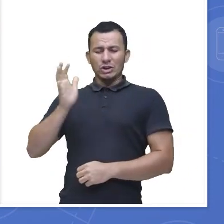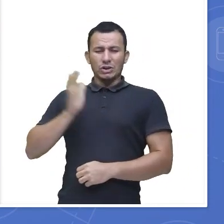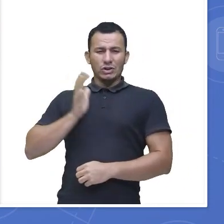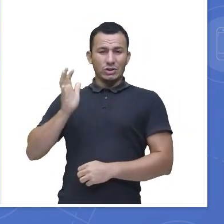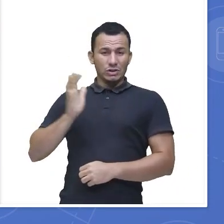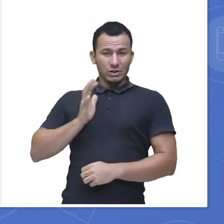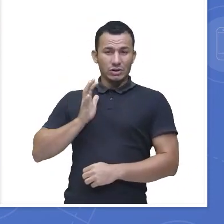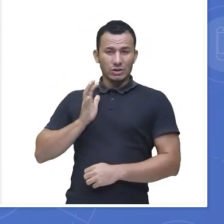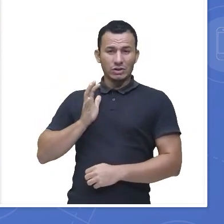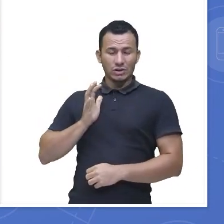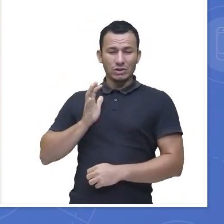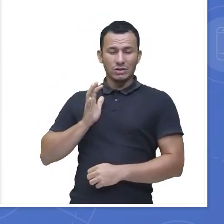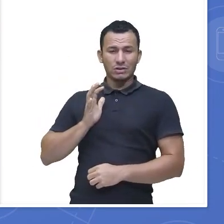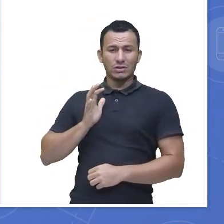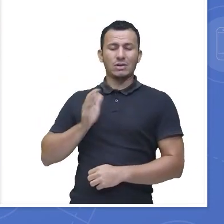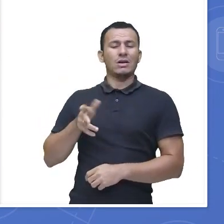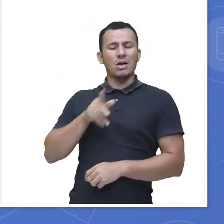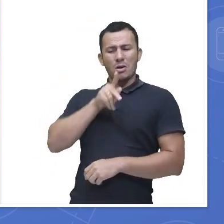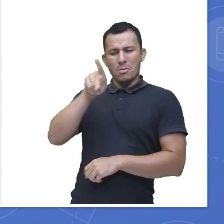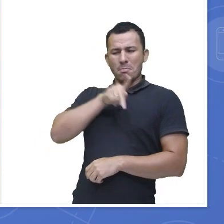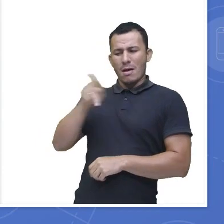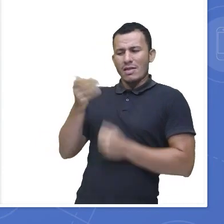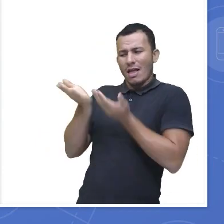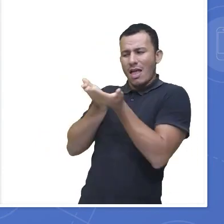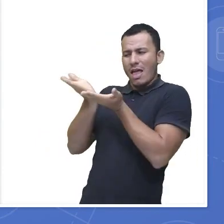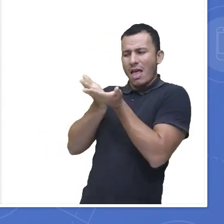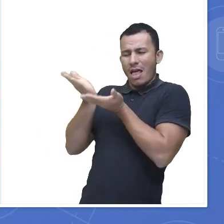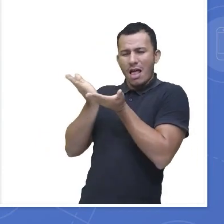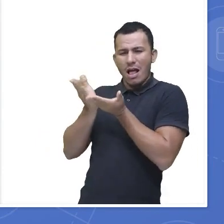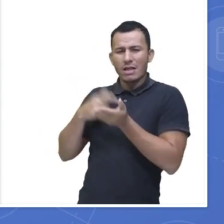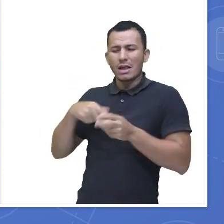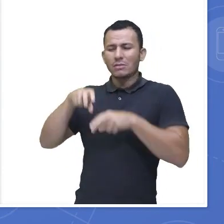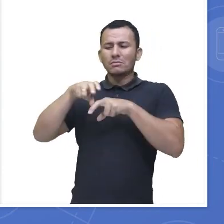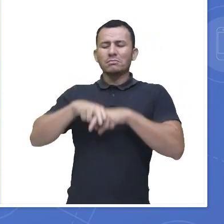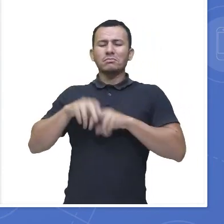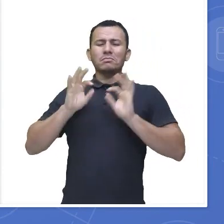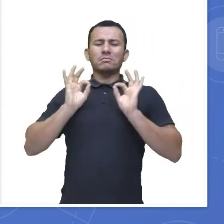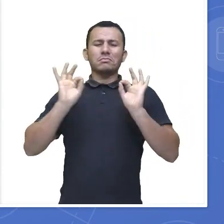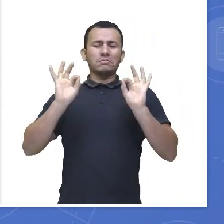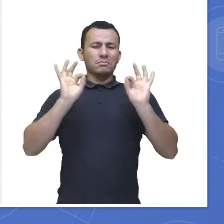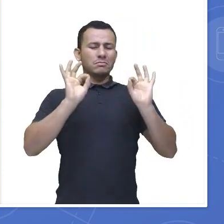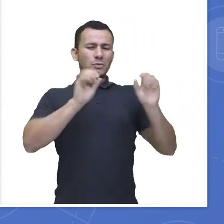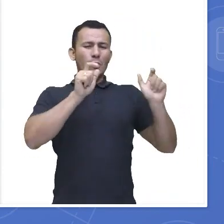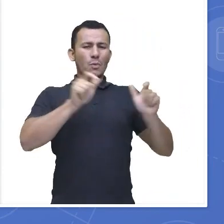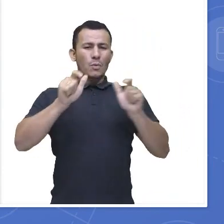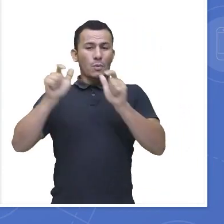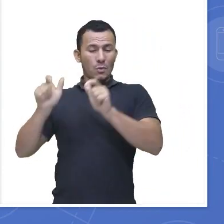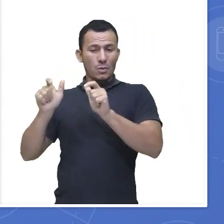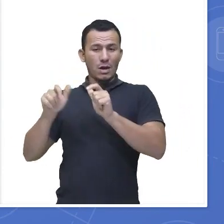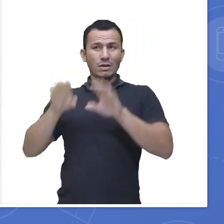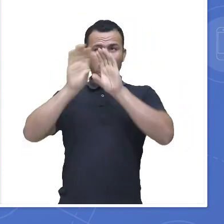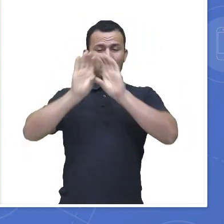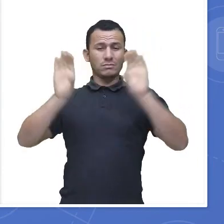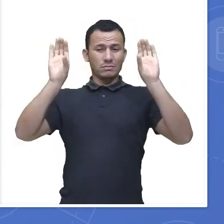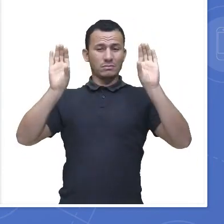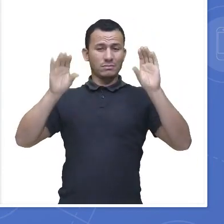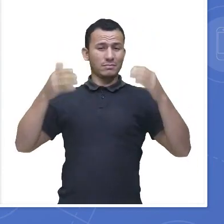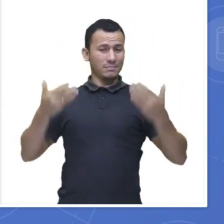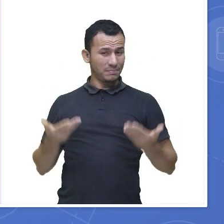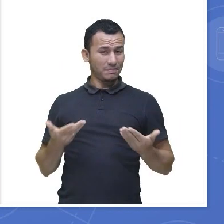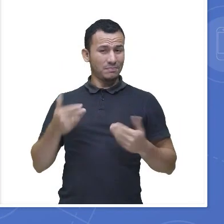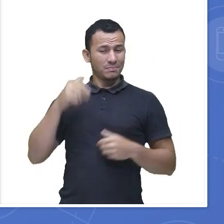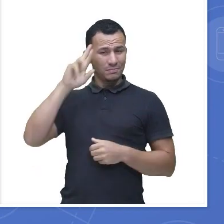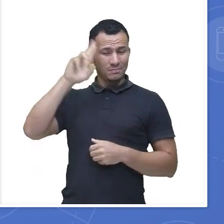a mimada dos padres, com lugar certo na igreja e camarote de luxo reservado no céu. Uma virtuosa